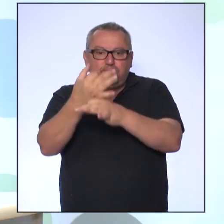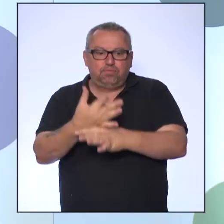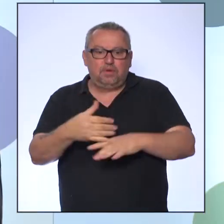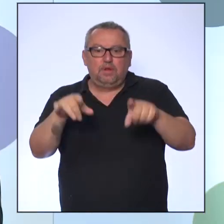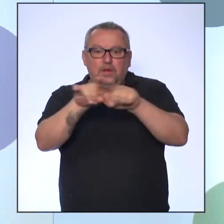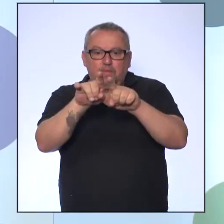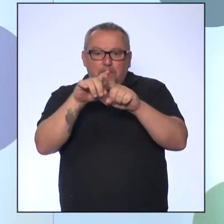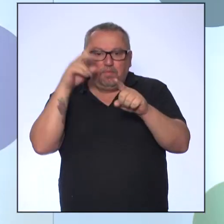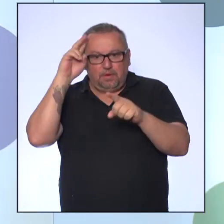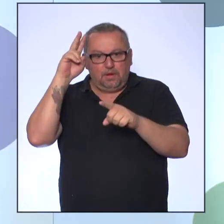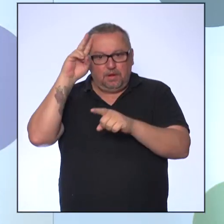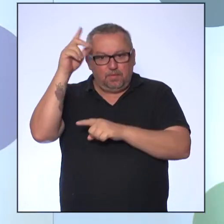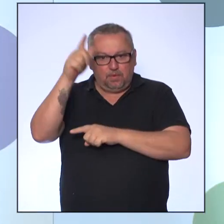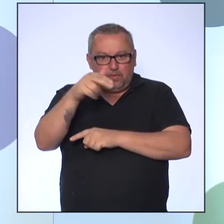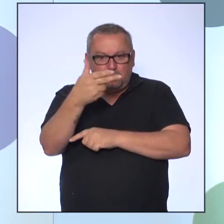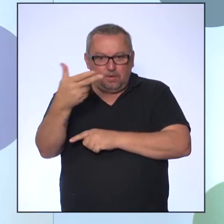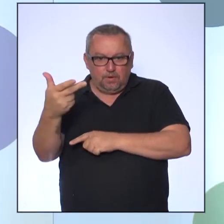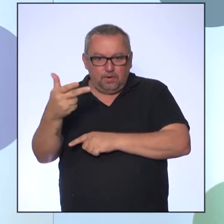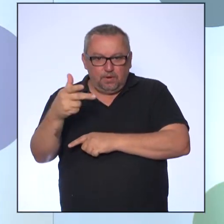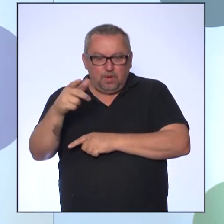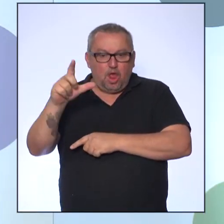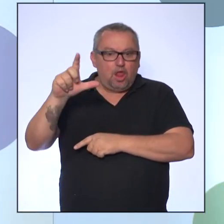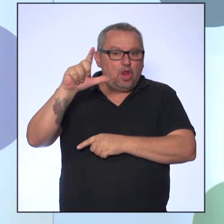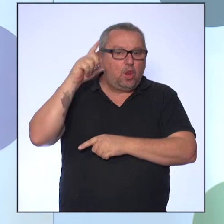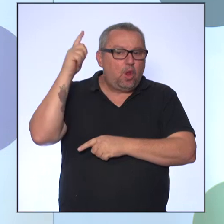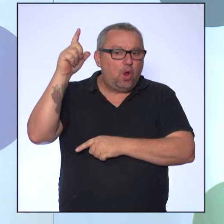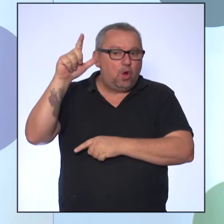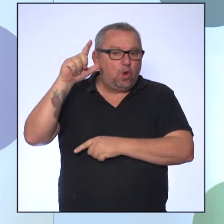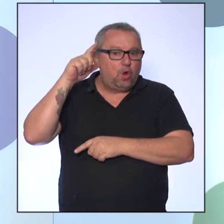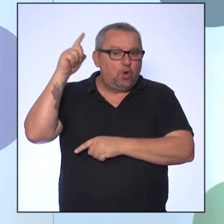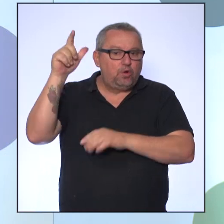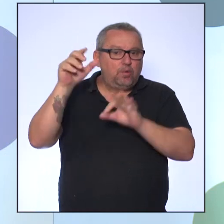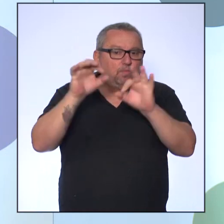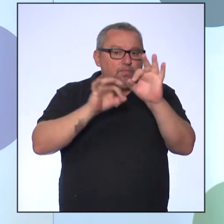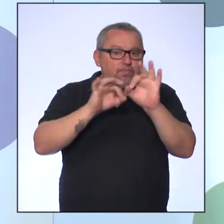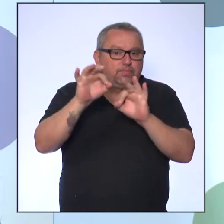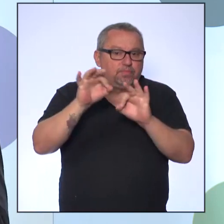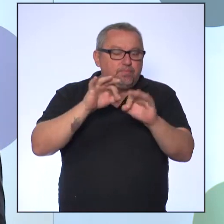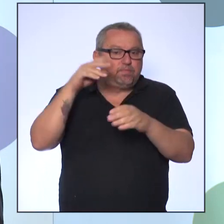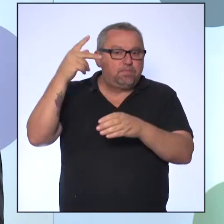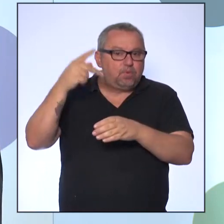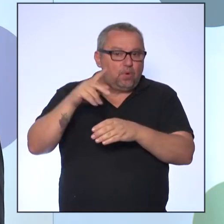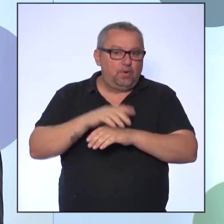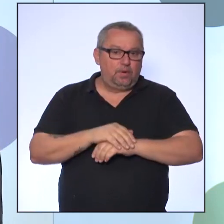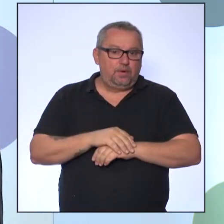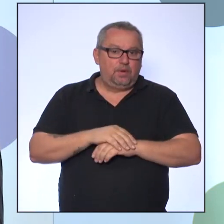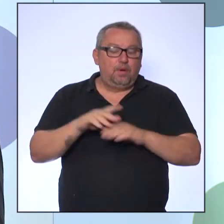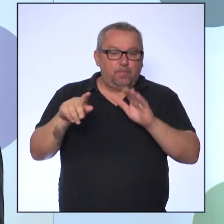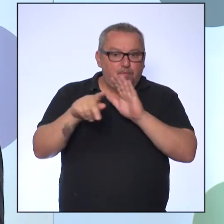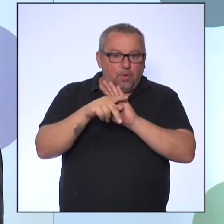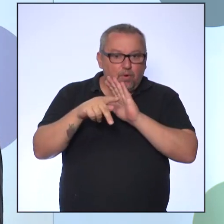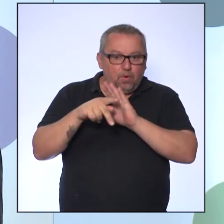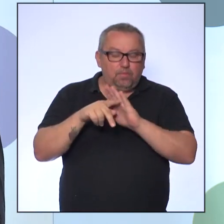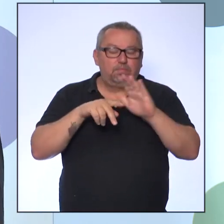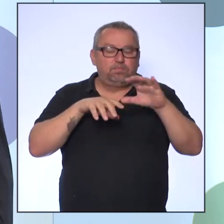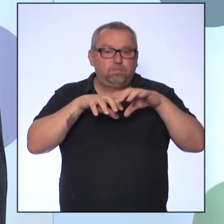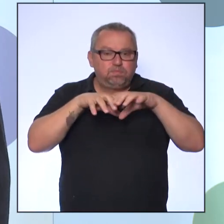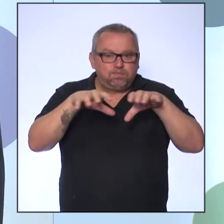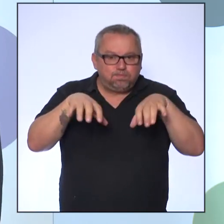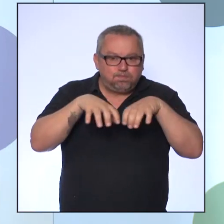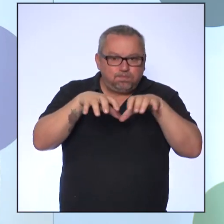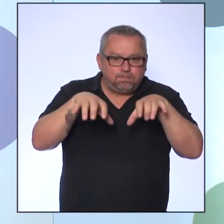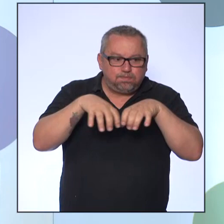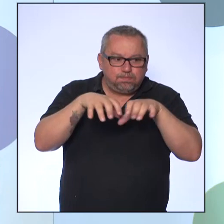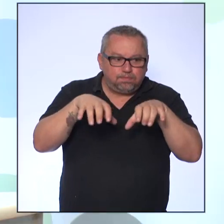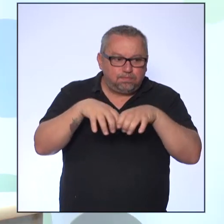coisa também, que é a questão da lógica de programação, que é usada muito em computadores. Aham. Tem alguma coisa